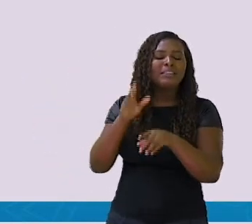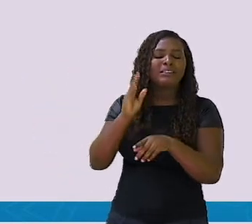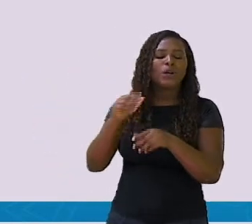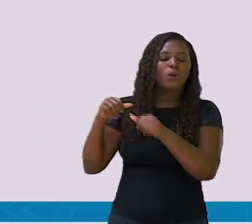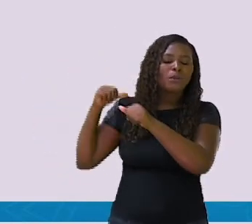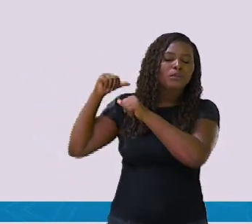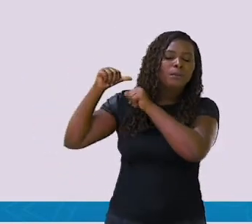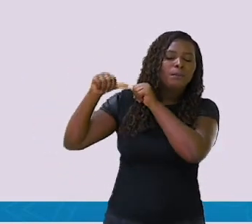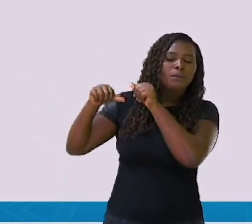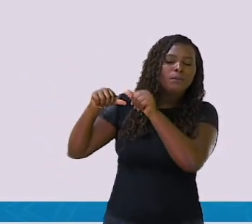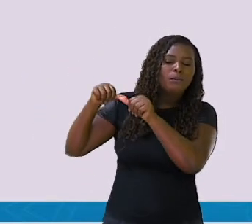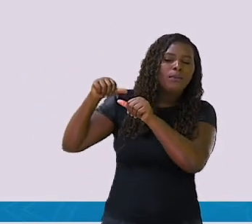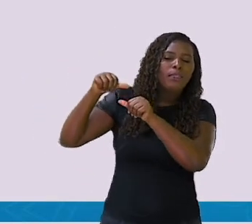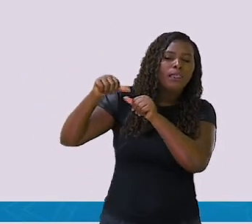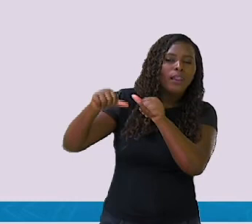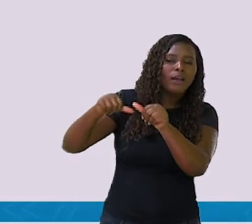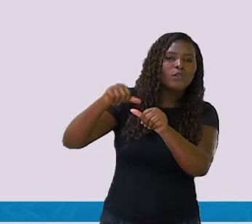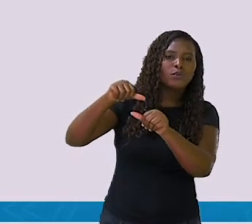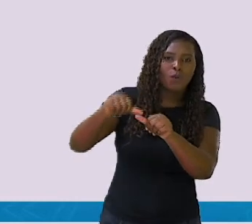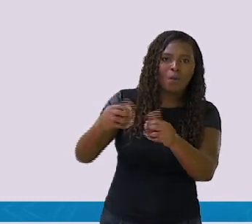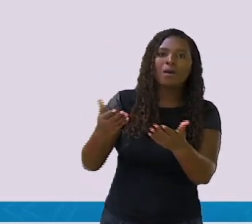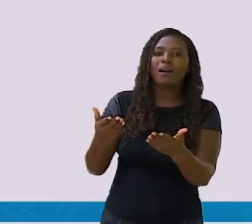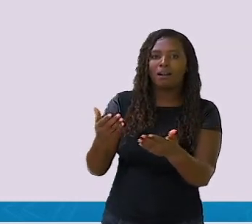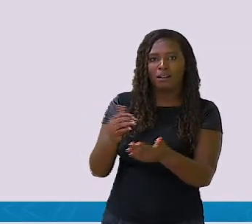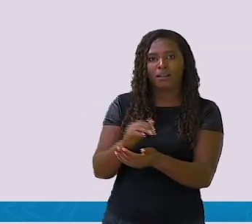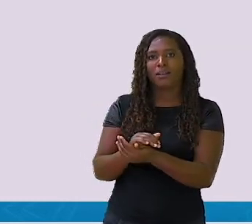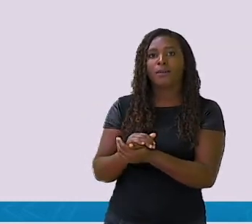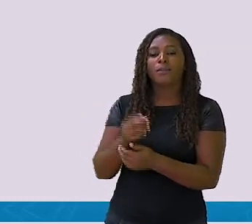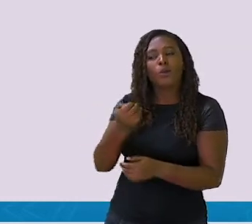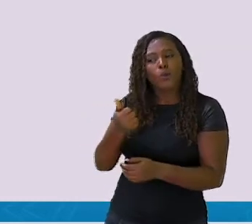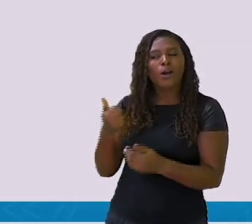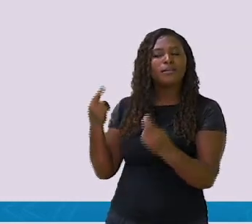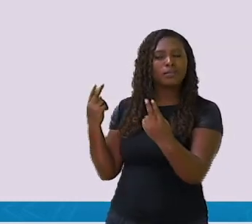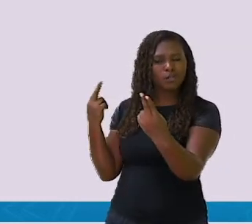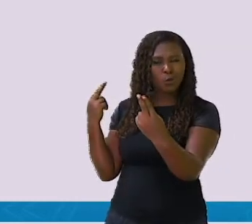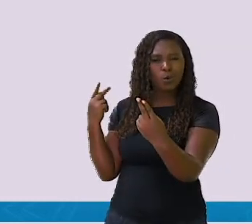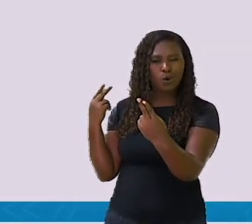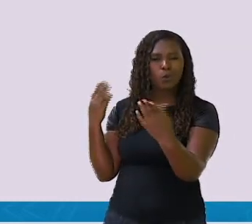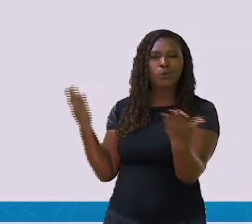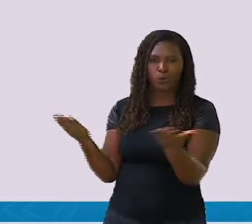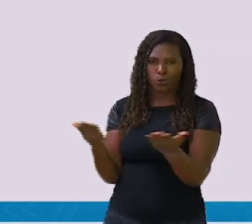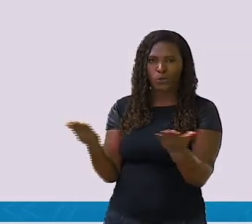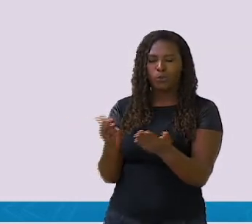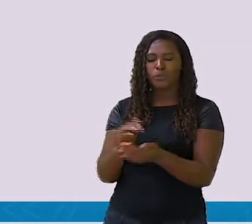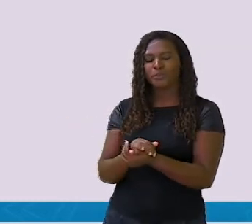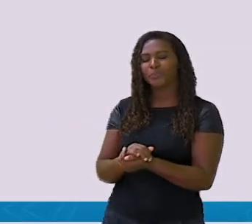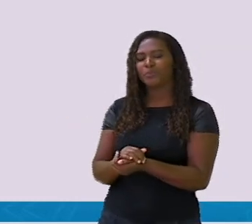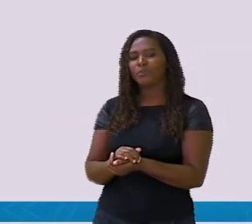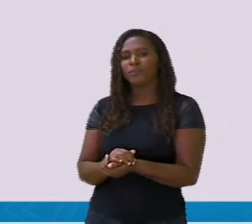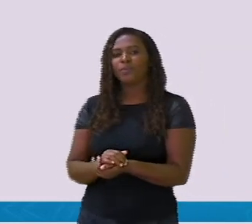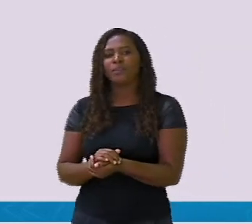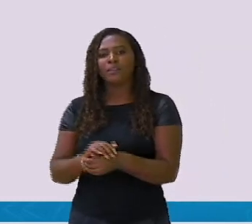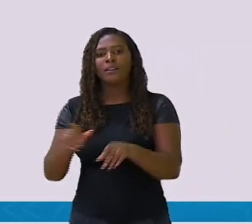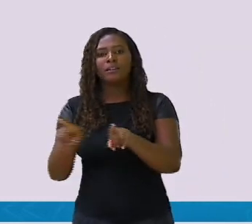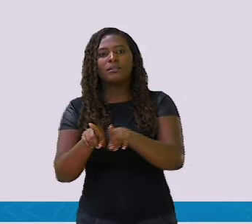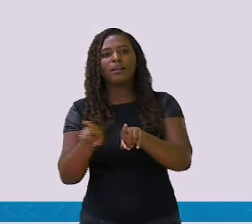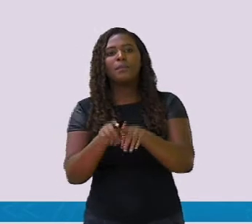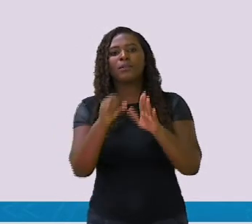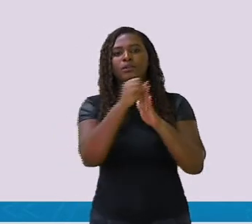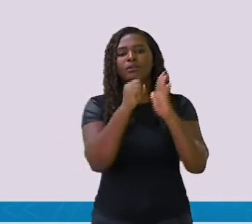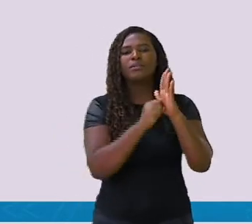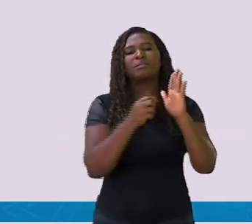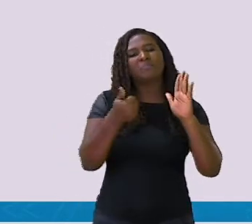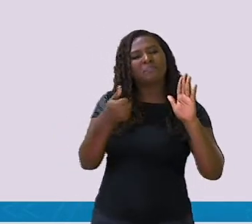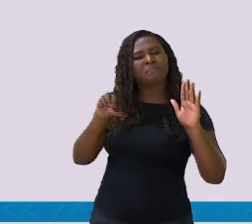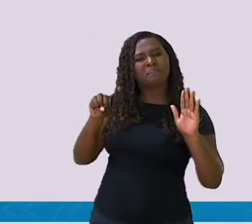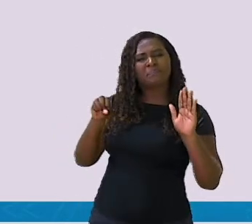temos parecido com o que temos hoje. No século XIX, a expansão da instituição, houve uma grande